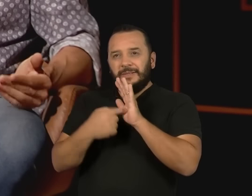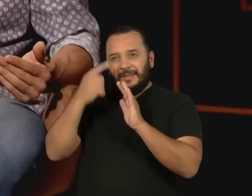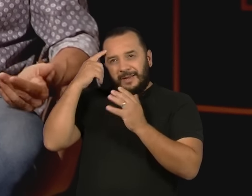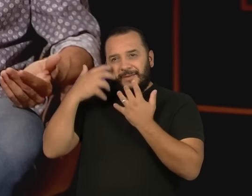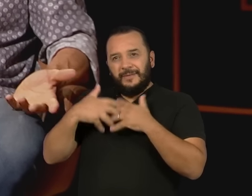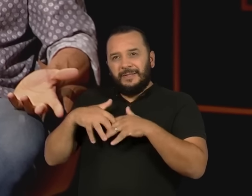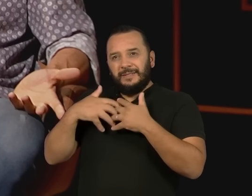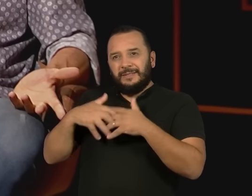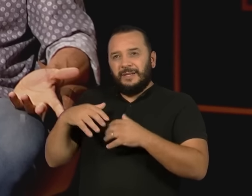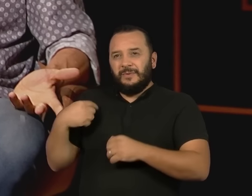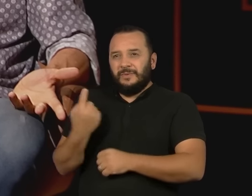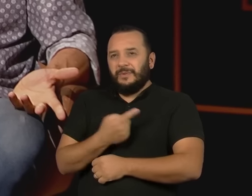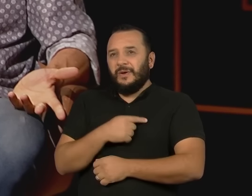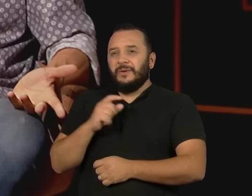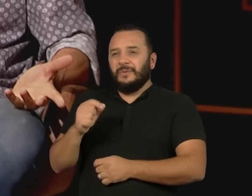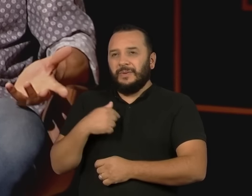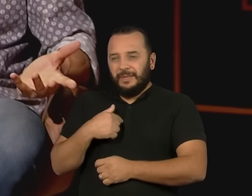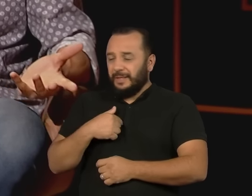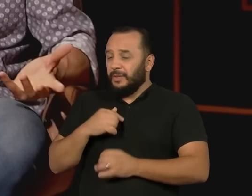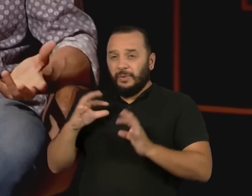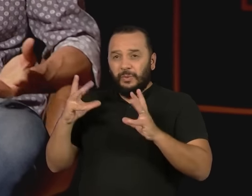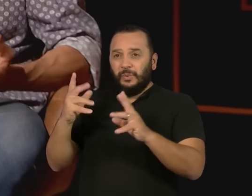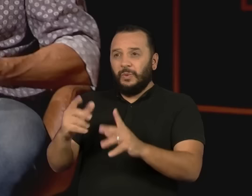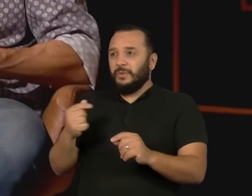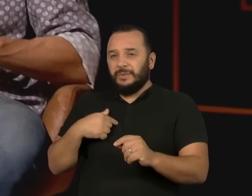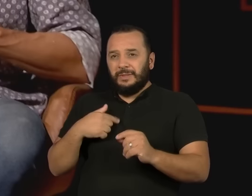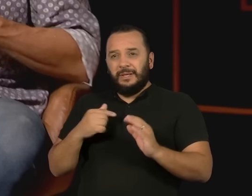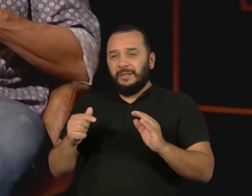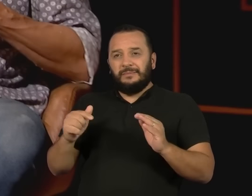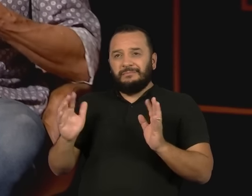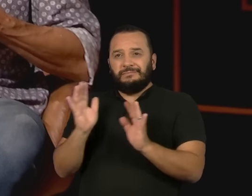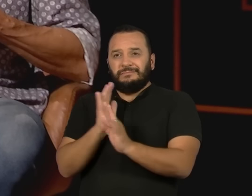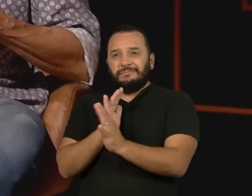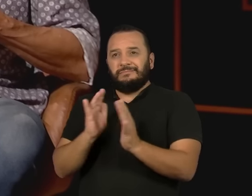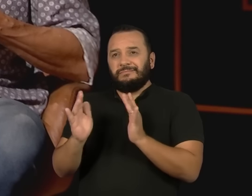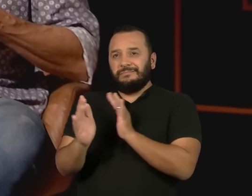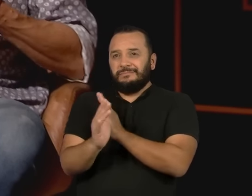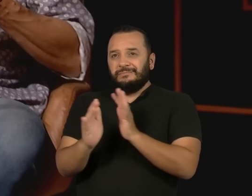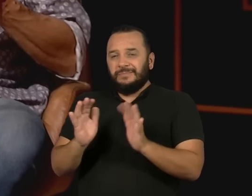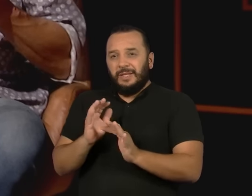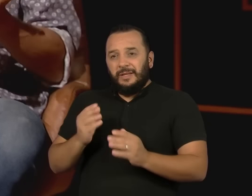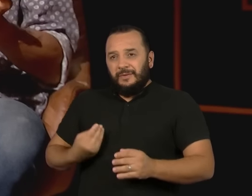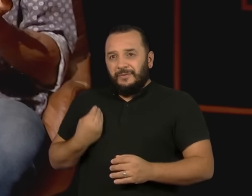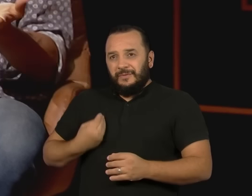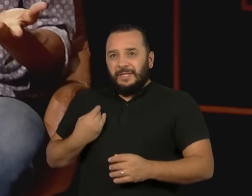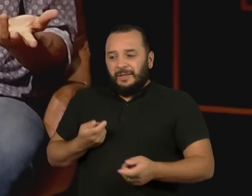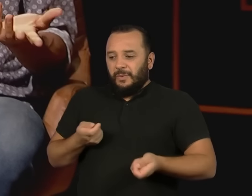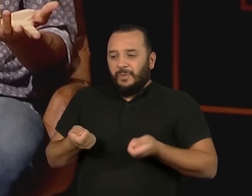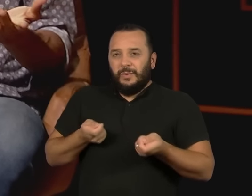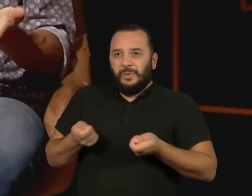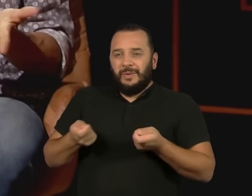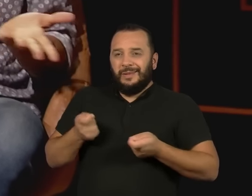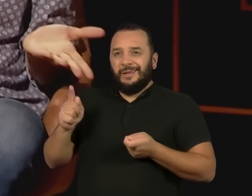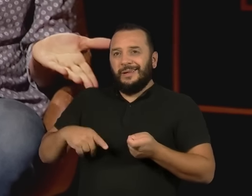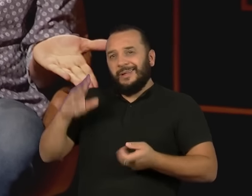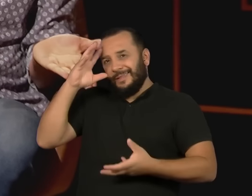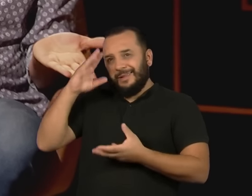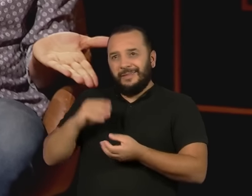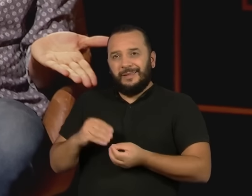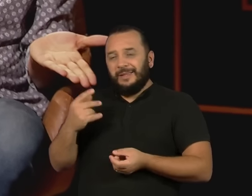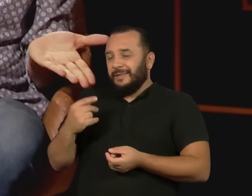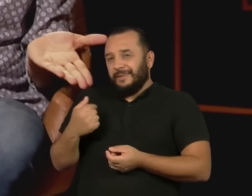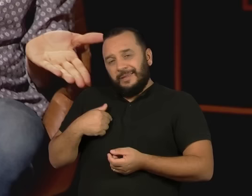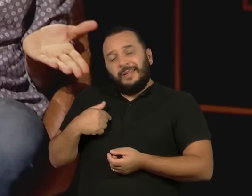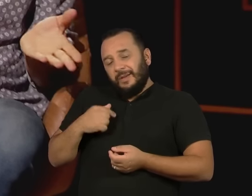verdade, somos todos figurantes. Sim. E segurar o protagonismo da sua vida é entender a beleza de ser